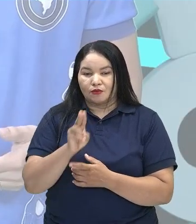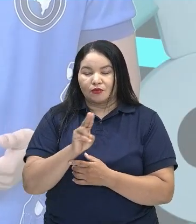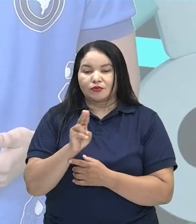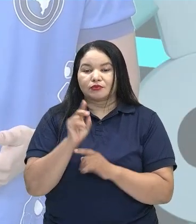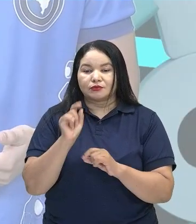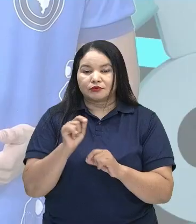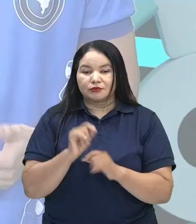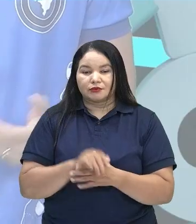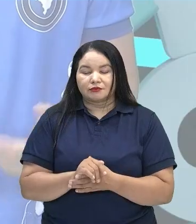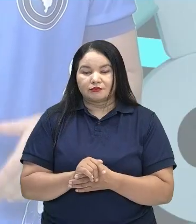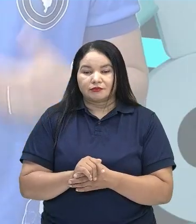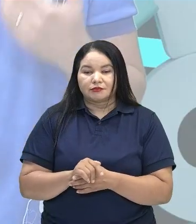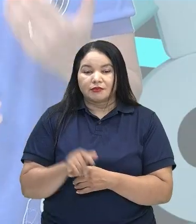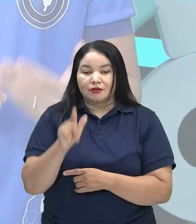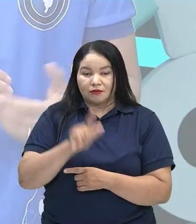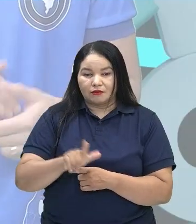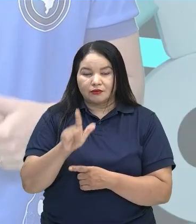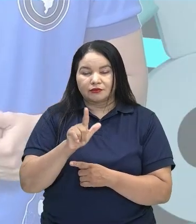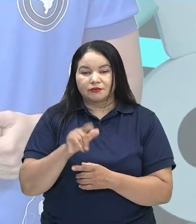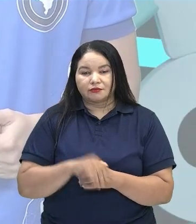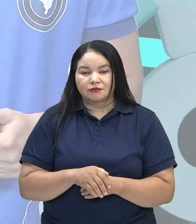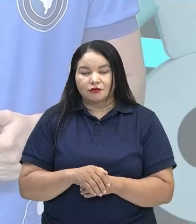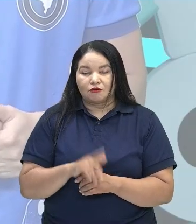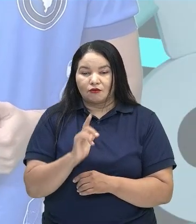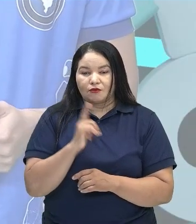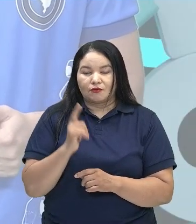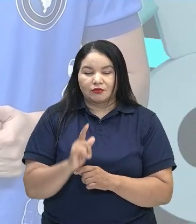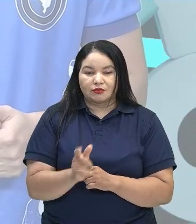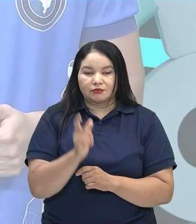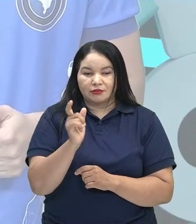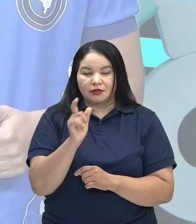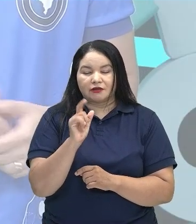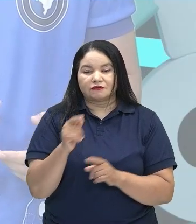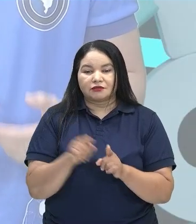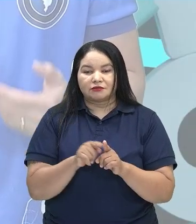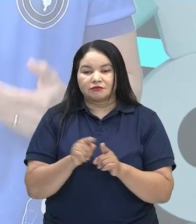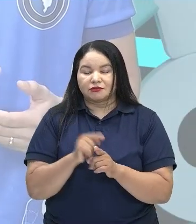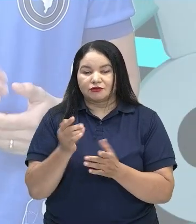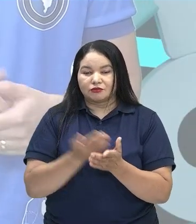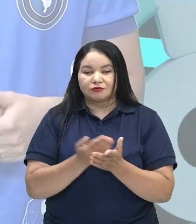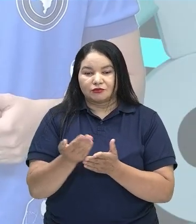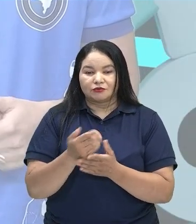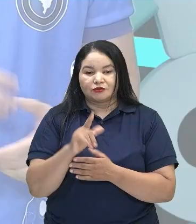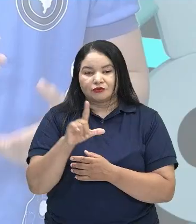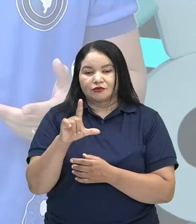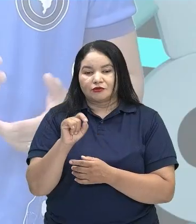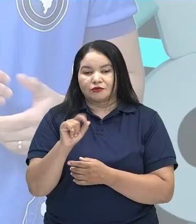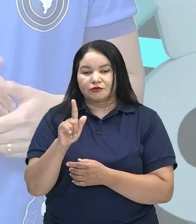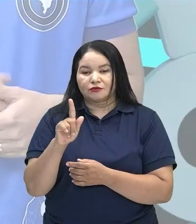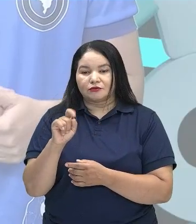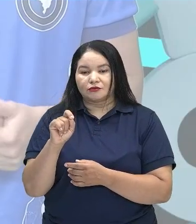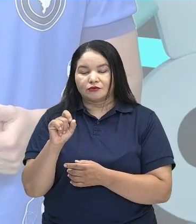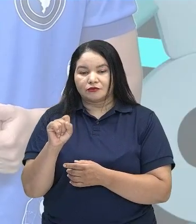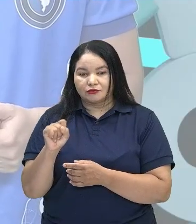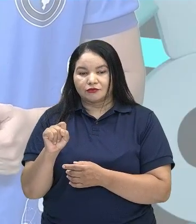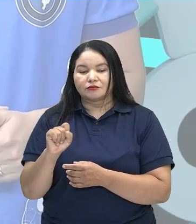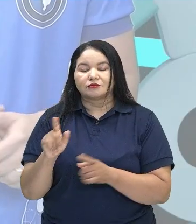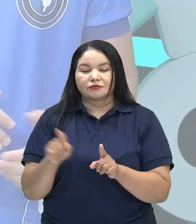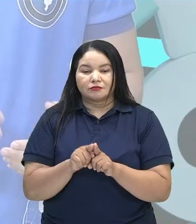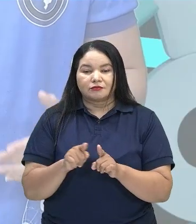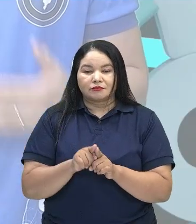à lógica, né? A outra palavra que nós iniciamos a nossa aula foi logos, né? Então, esse apelo à